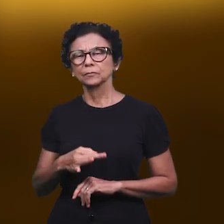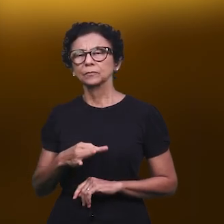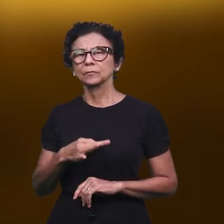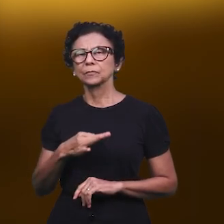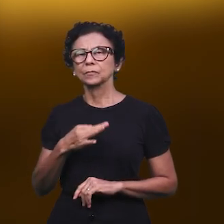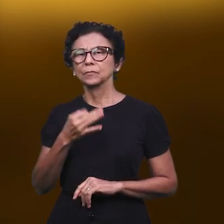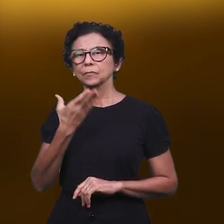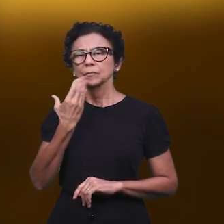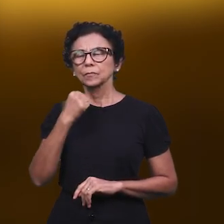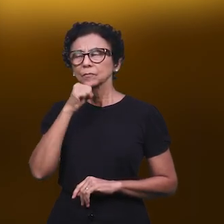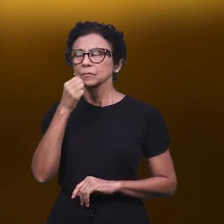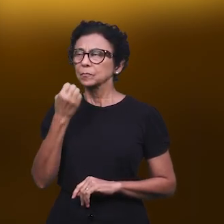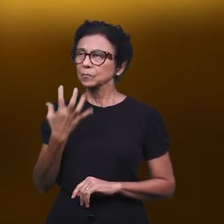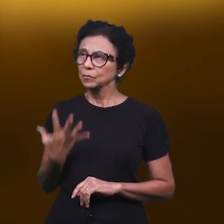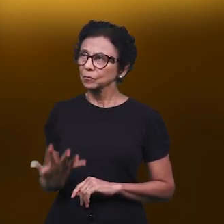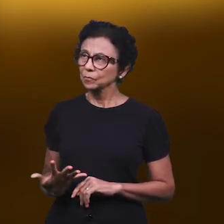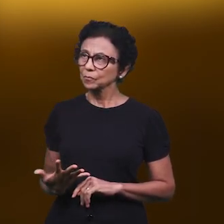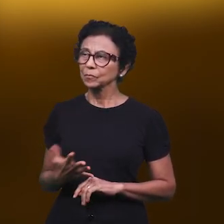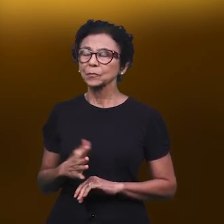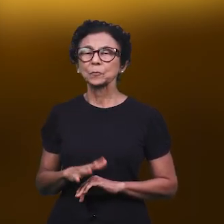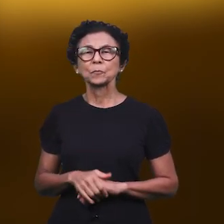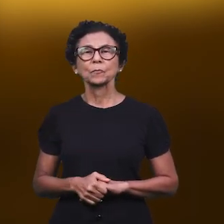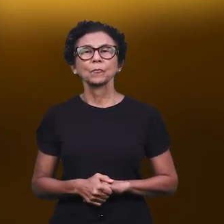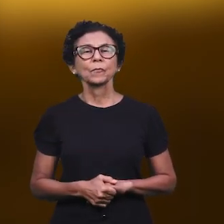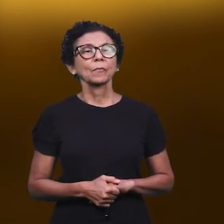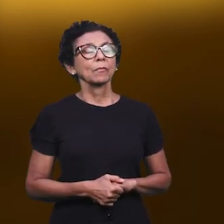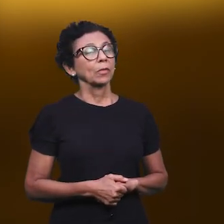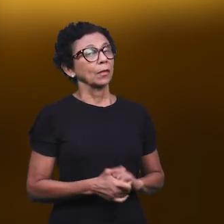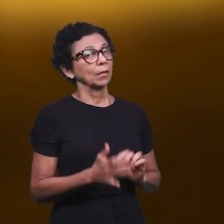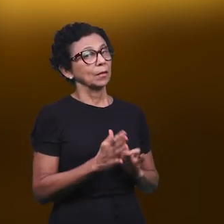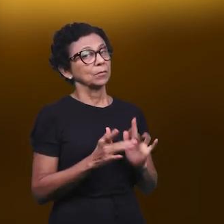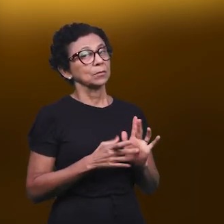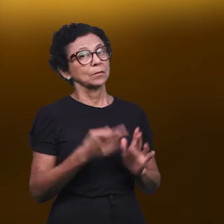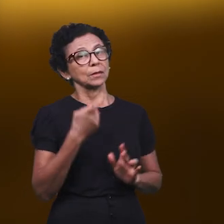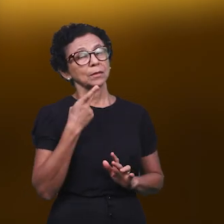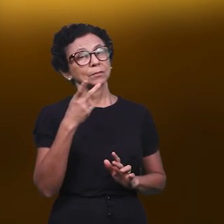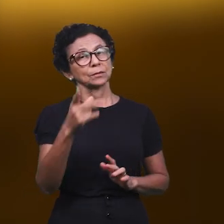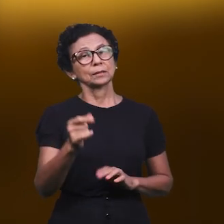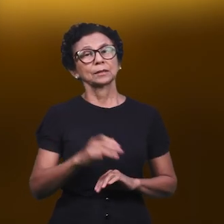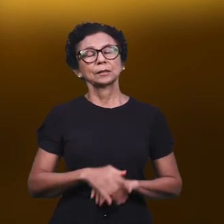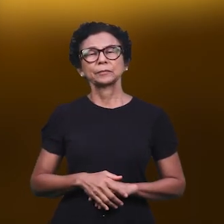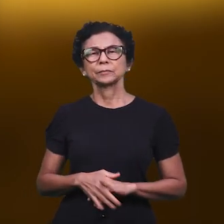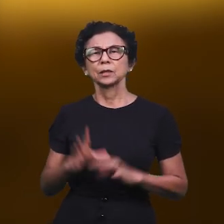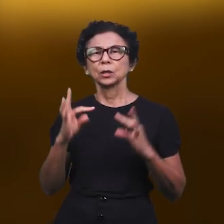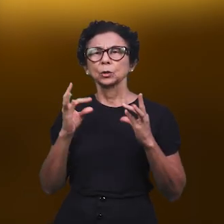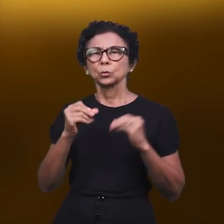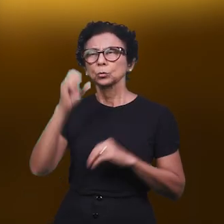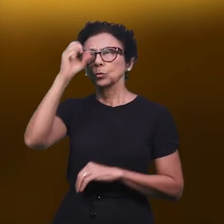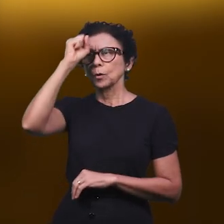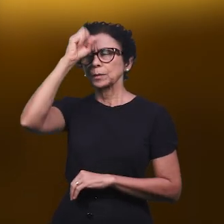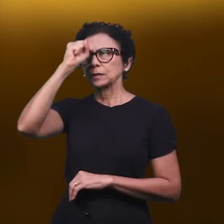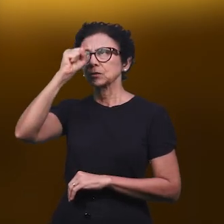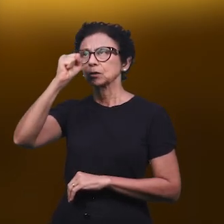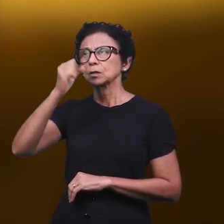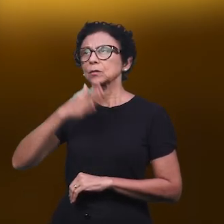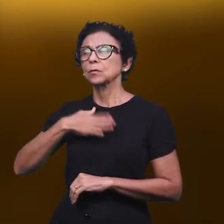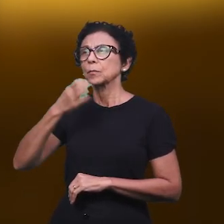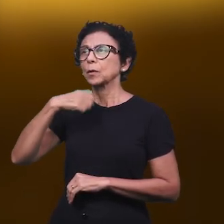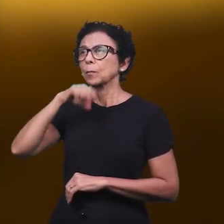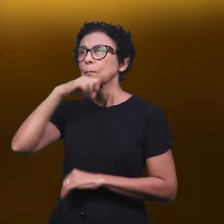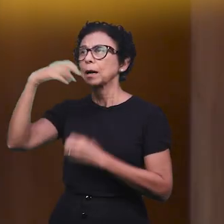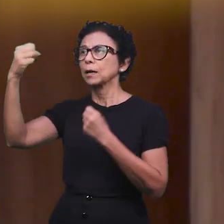vos tenho dado, eu recebi do Pai. Meu pai trabalha até agora e eu também. Então, eu aprendi trabalho com